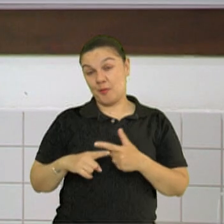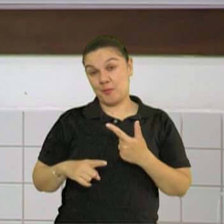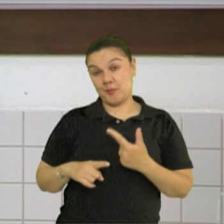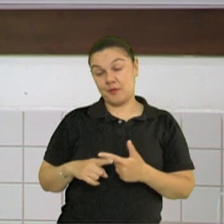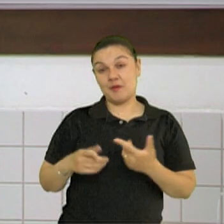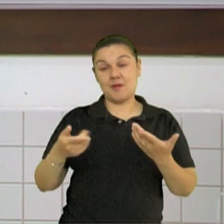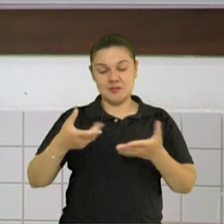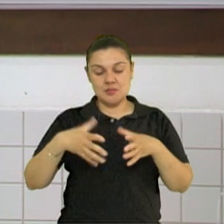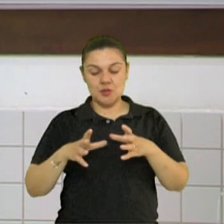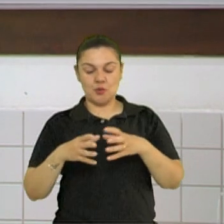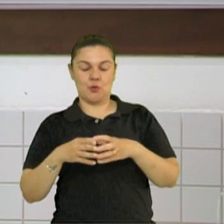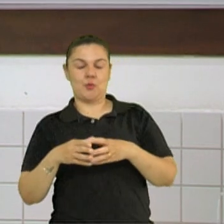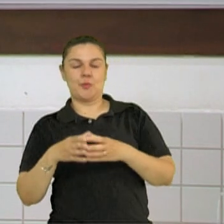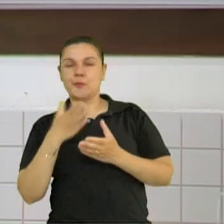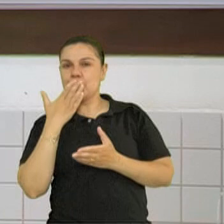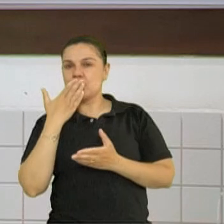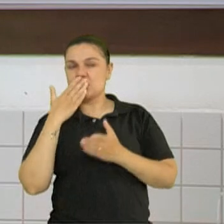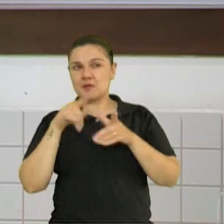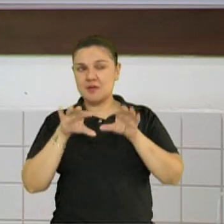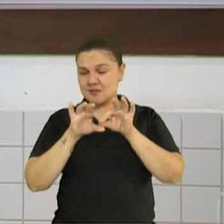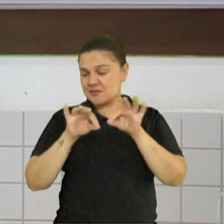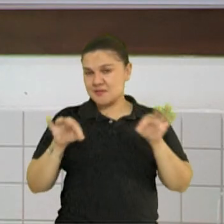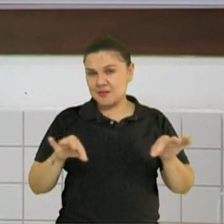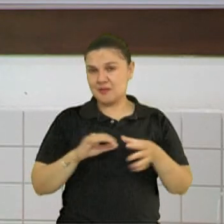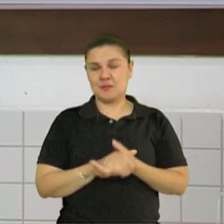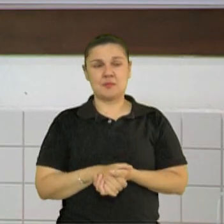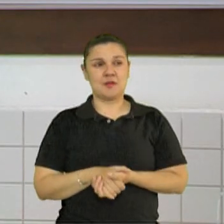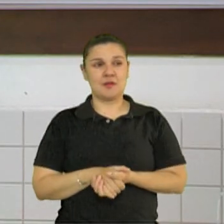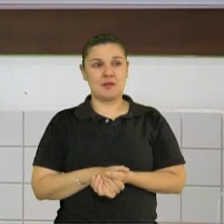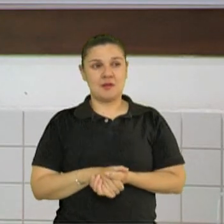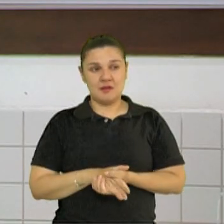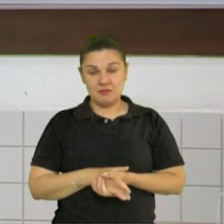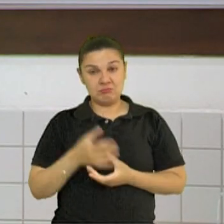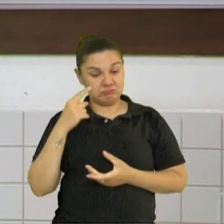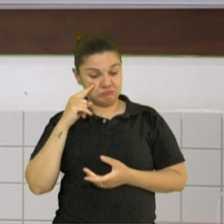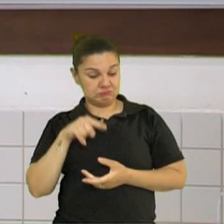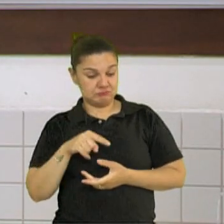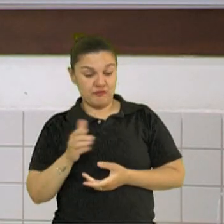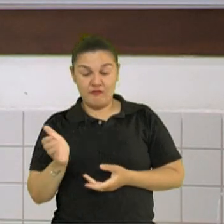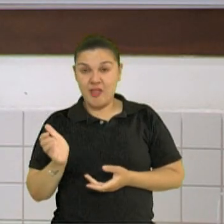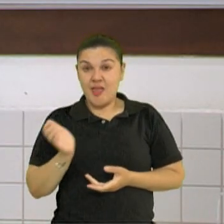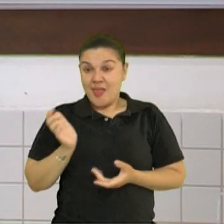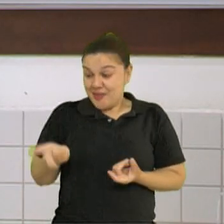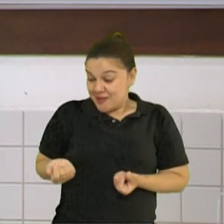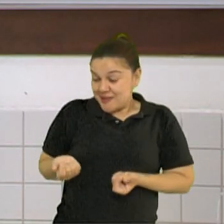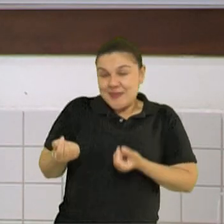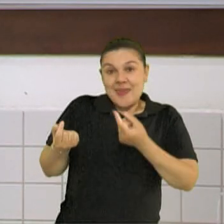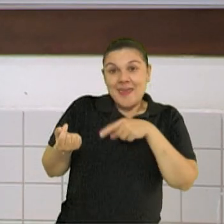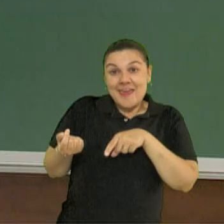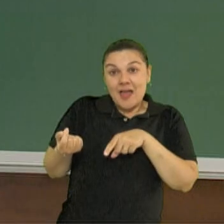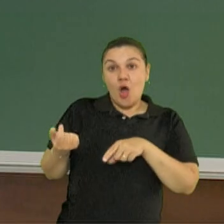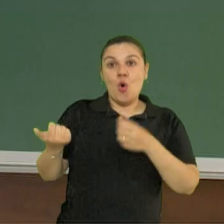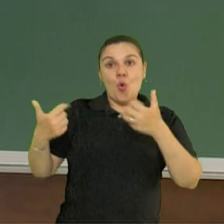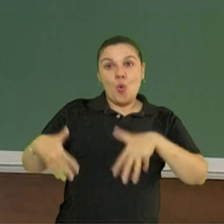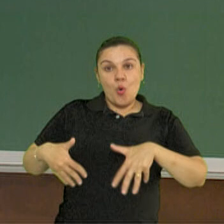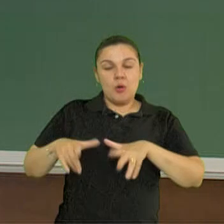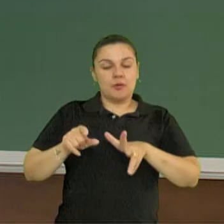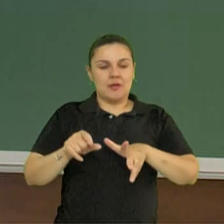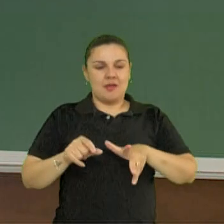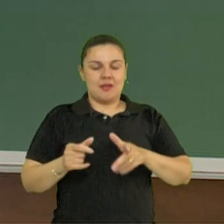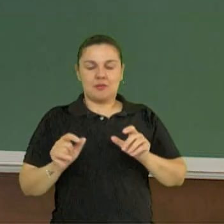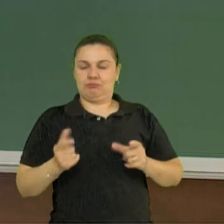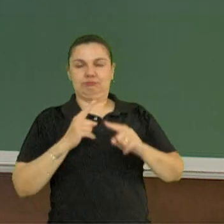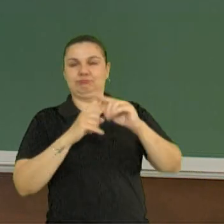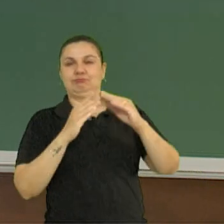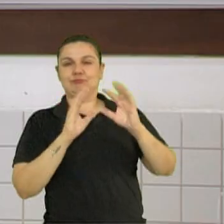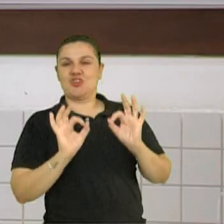esses indígenas têm a vida simples e eles veem riqueza em outras coisas que não aqueles